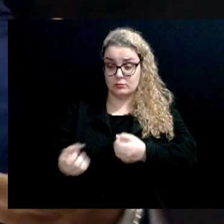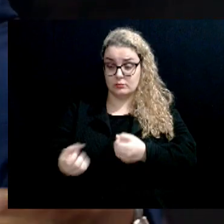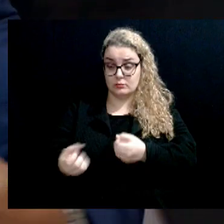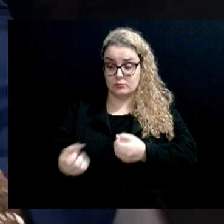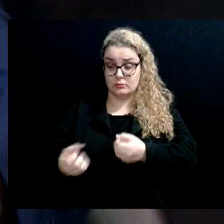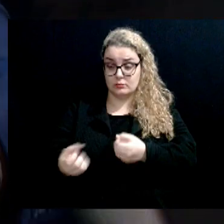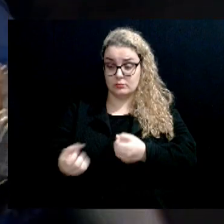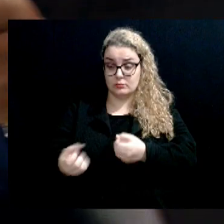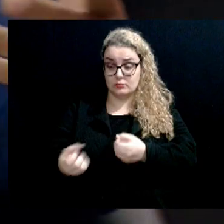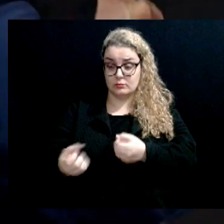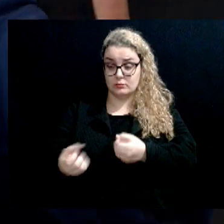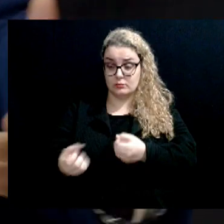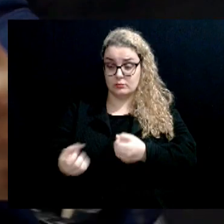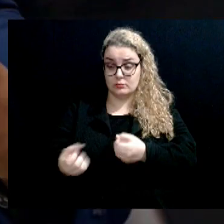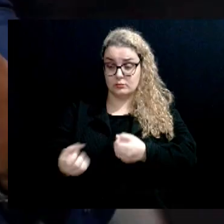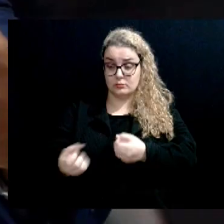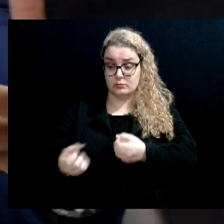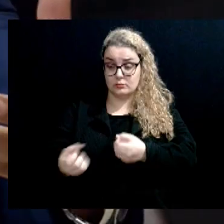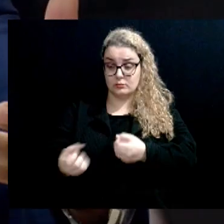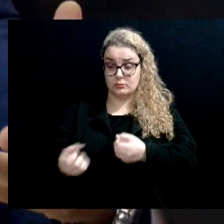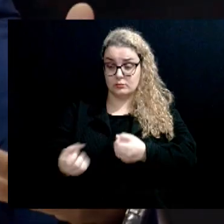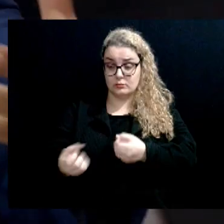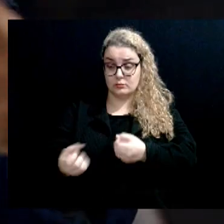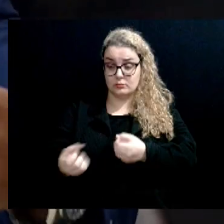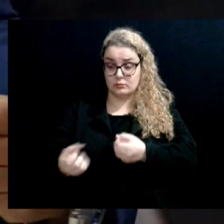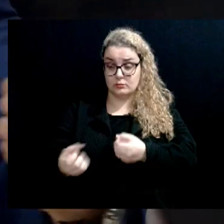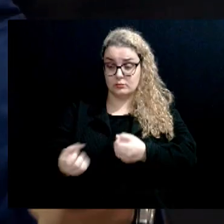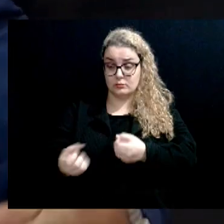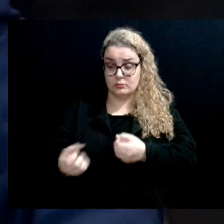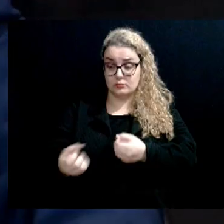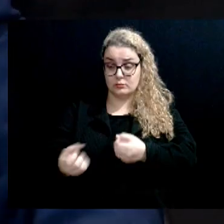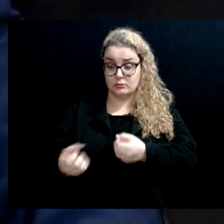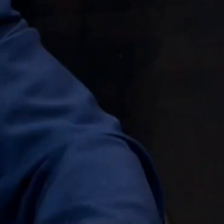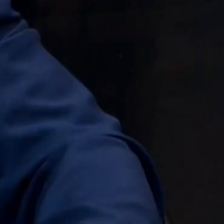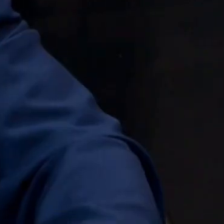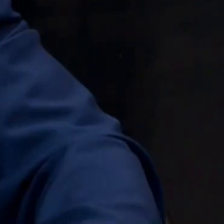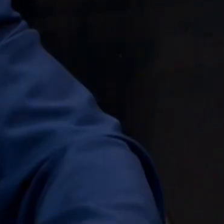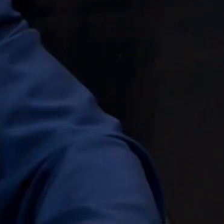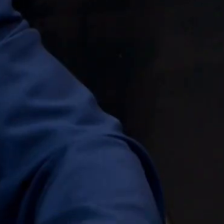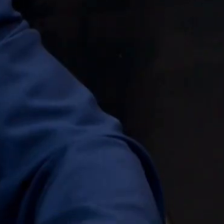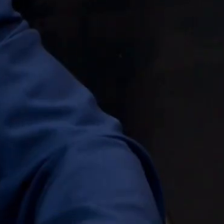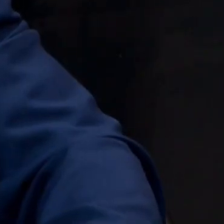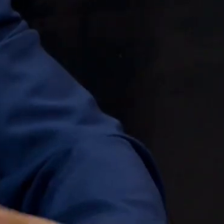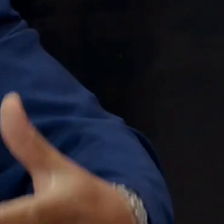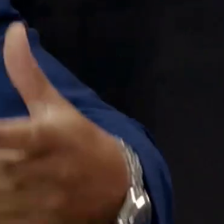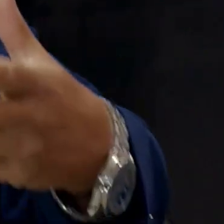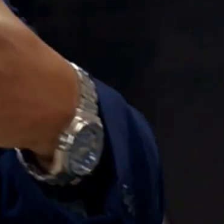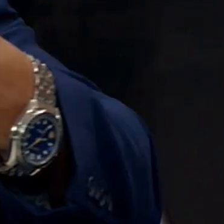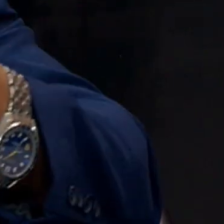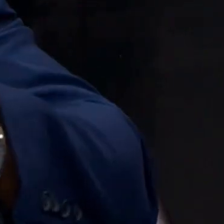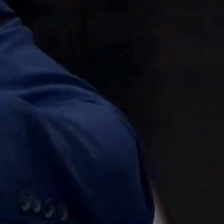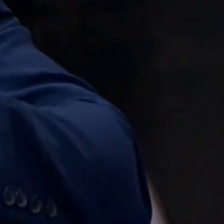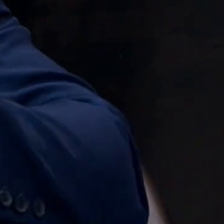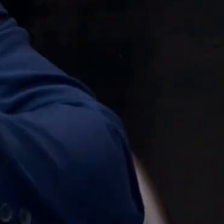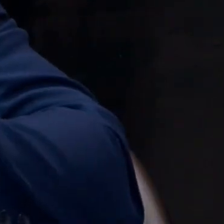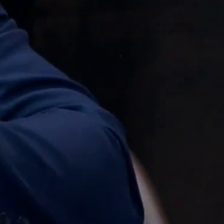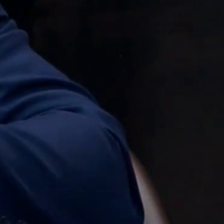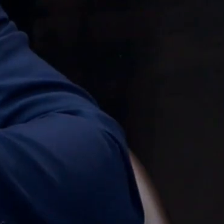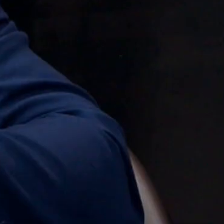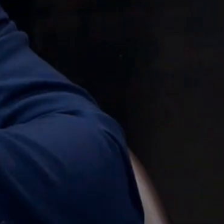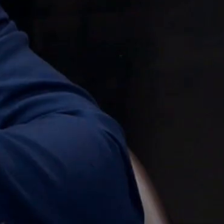aquilo, tende a se moldar aquilo que a sociedade nos impõe. Mas quando você